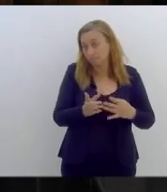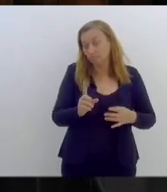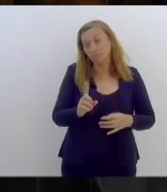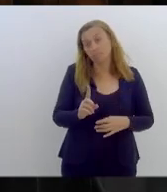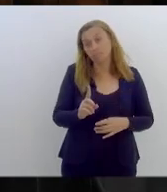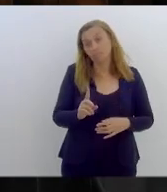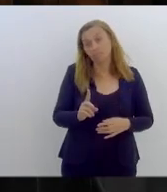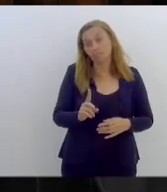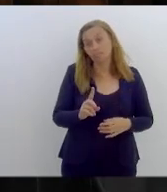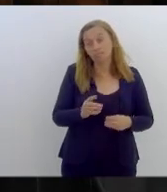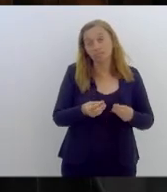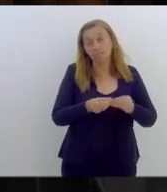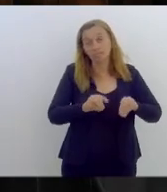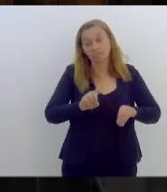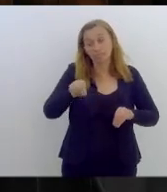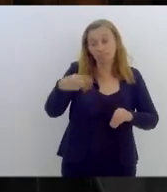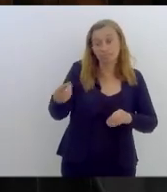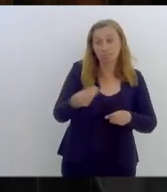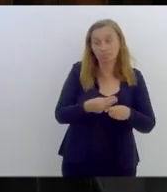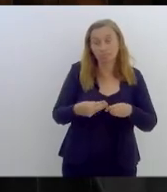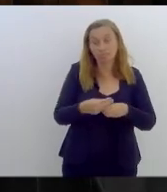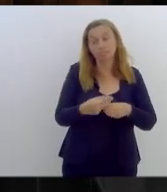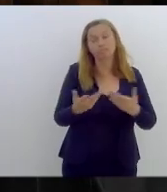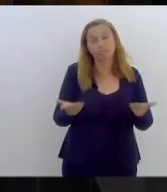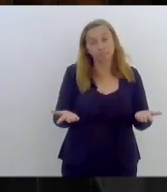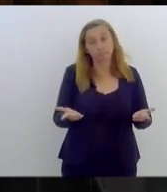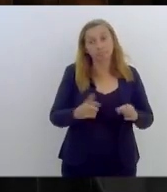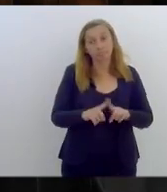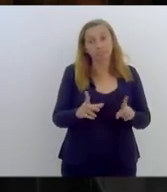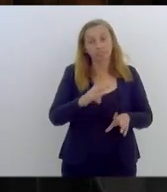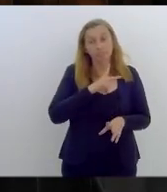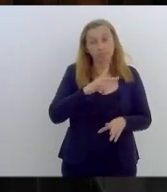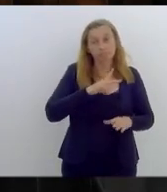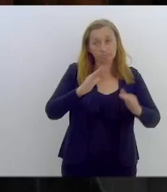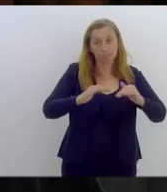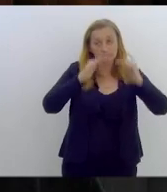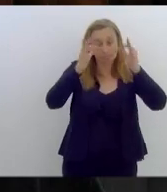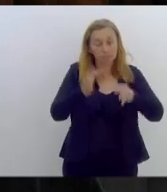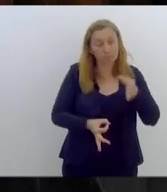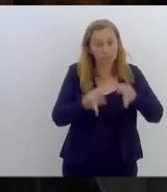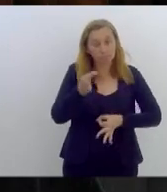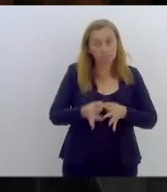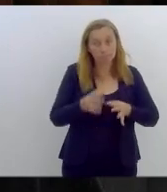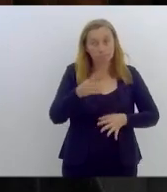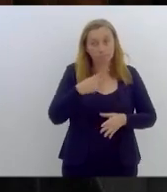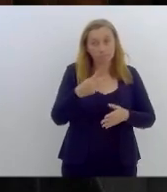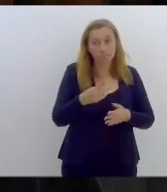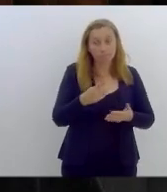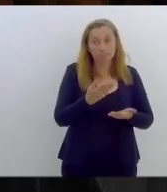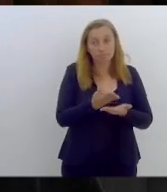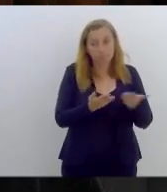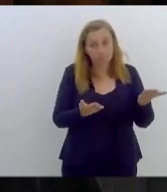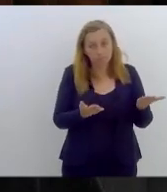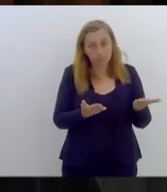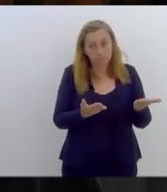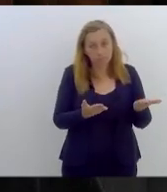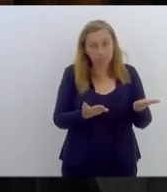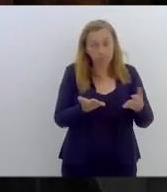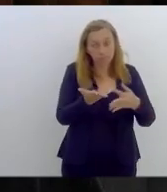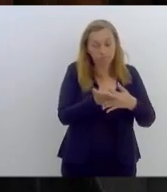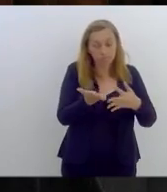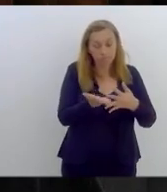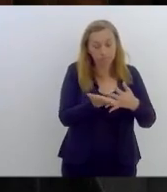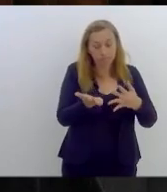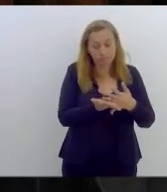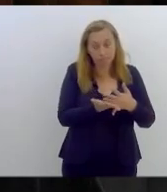municípios iriam quebrar mas o próprio Supremo diz isso as perdas comodicidade mas